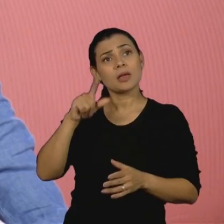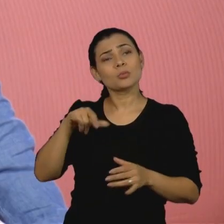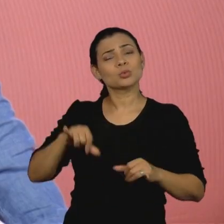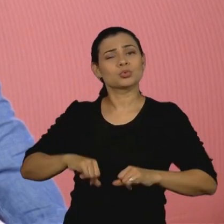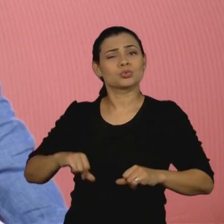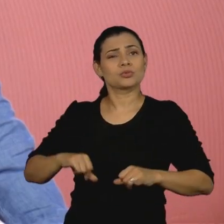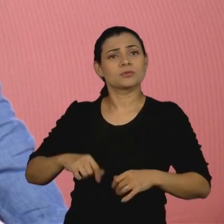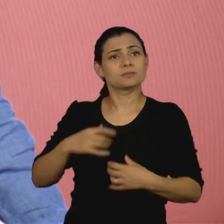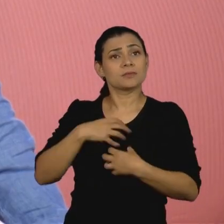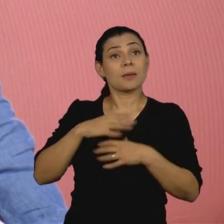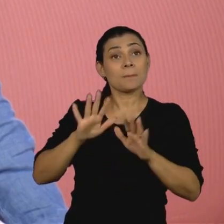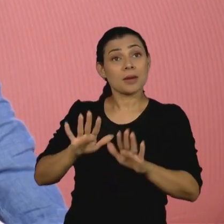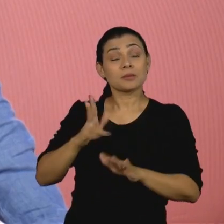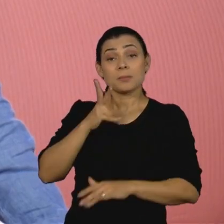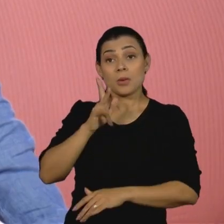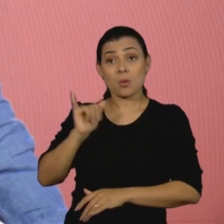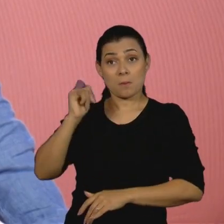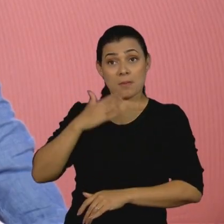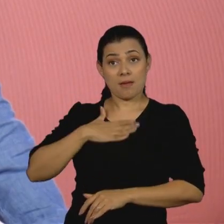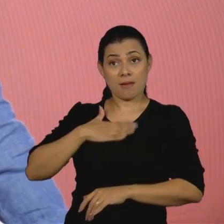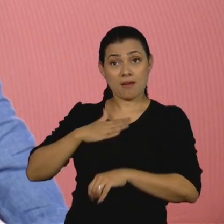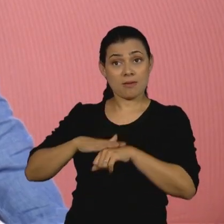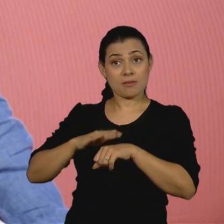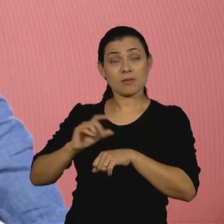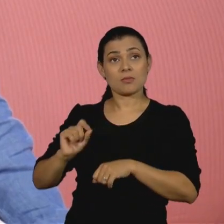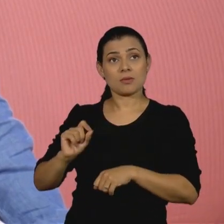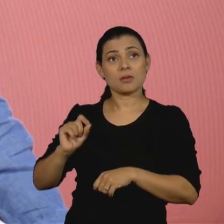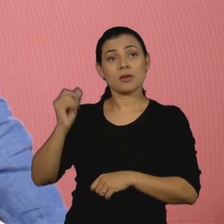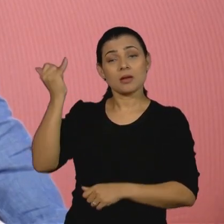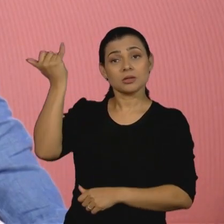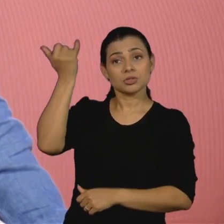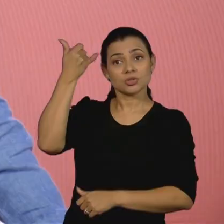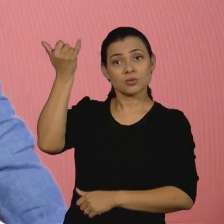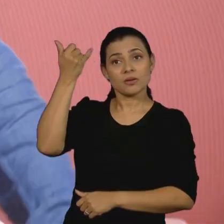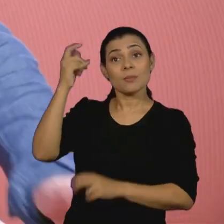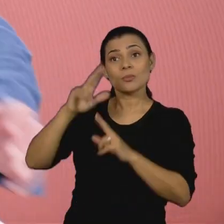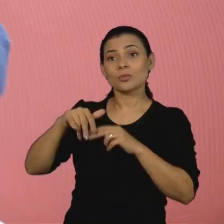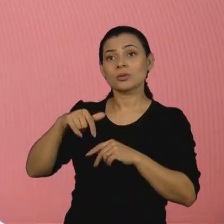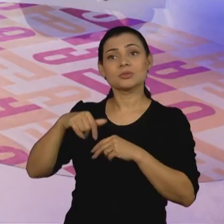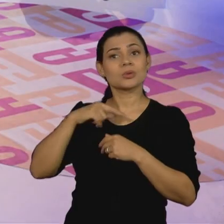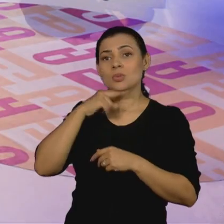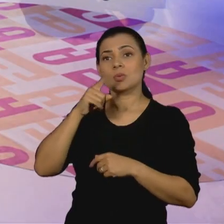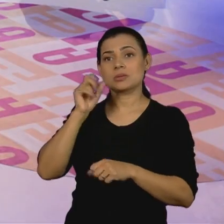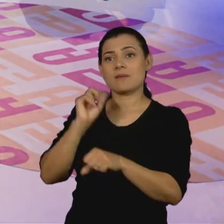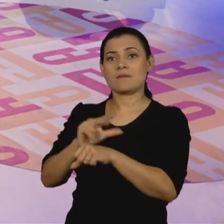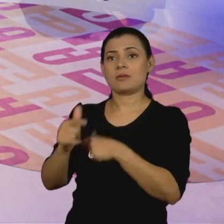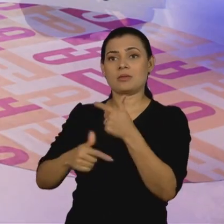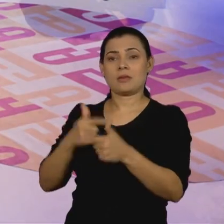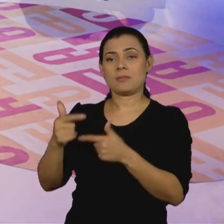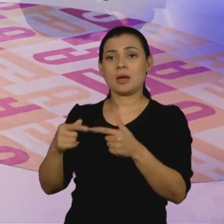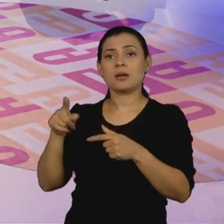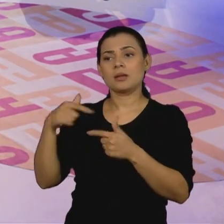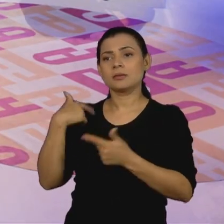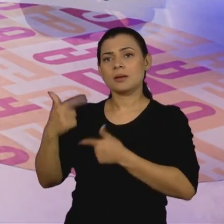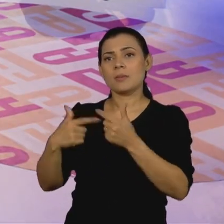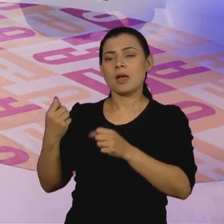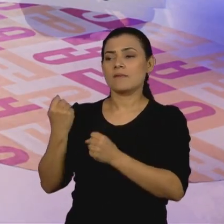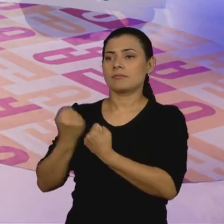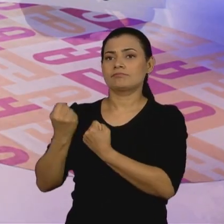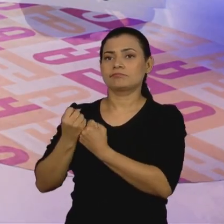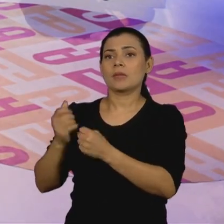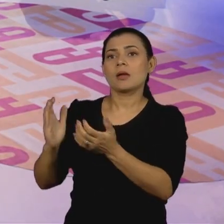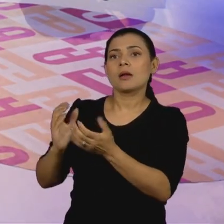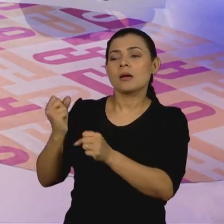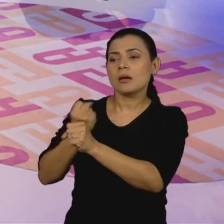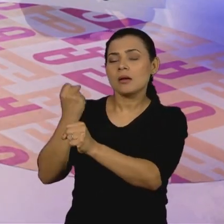doloroso. Mas meu pai, por isso ele não conseguia emprego. Então meu pai trabalhava de servente pedreiro, depois